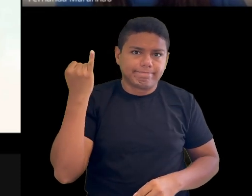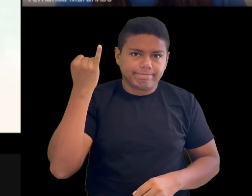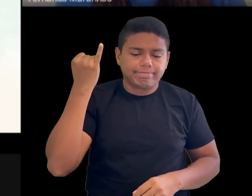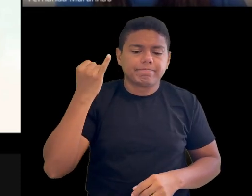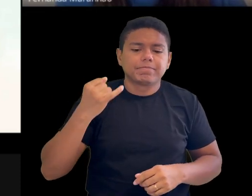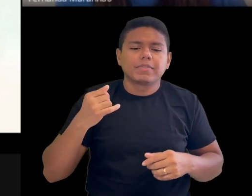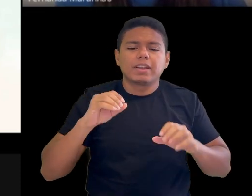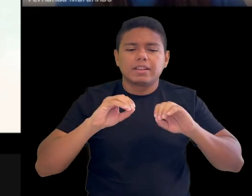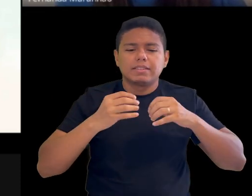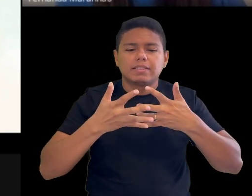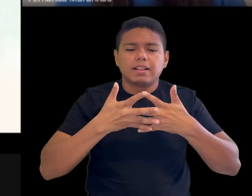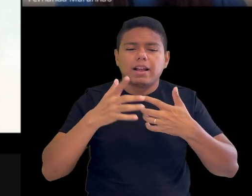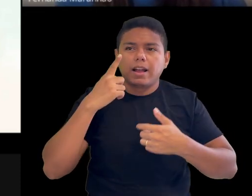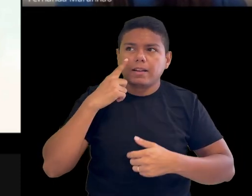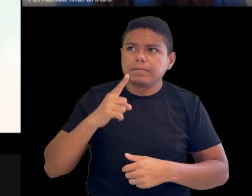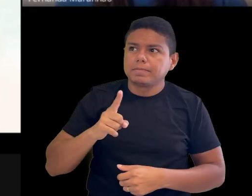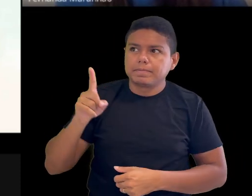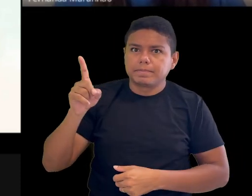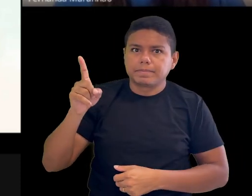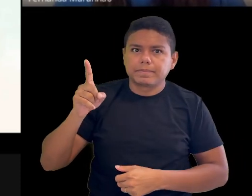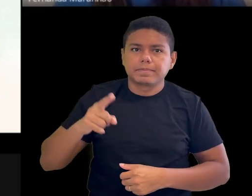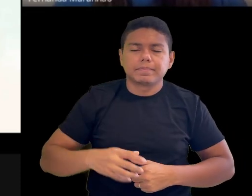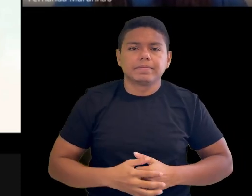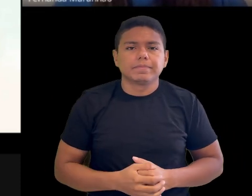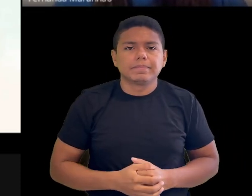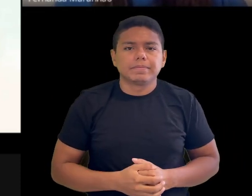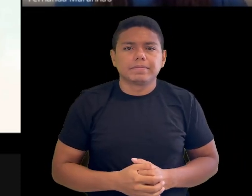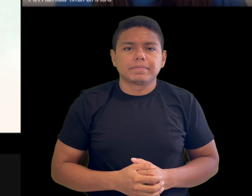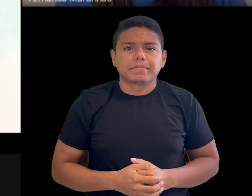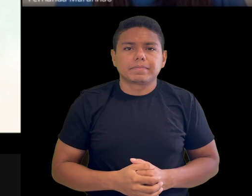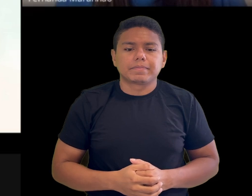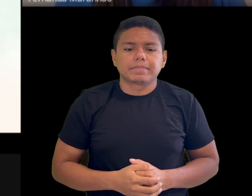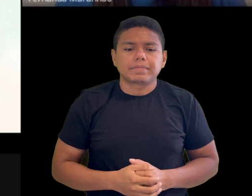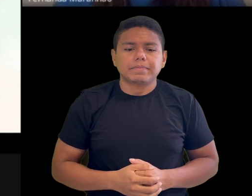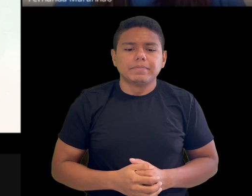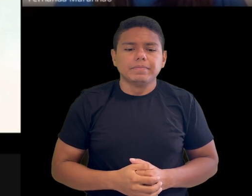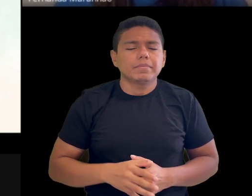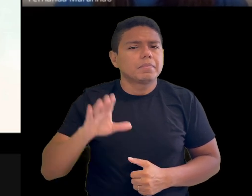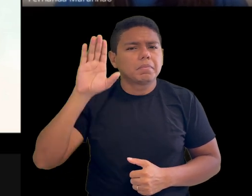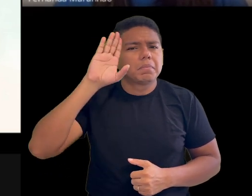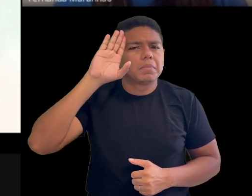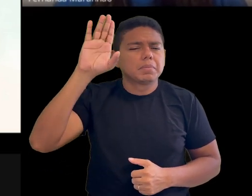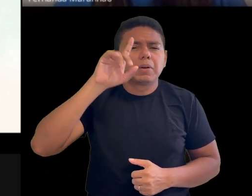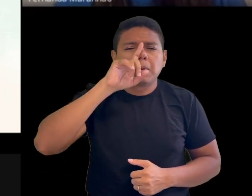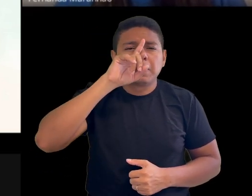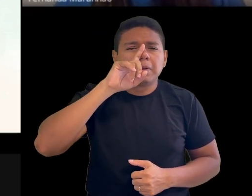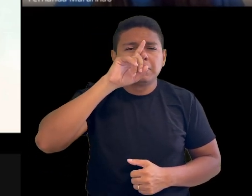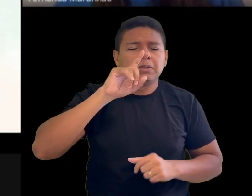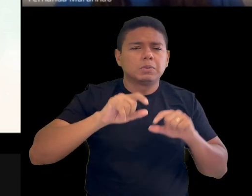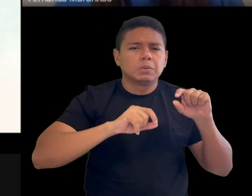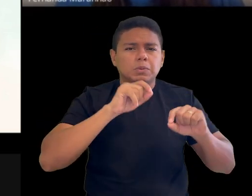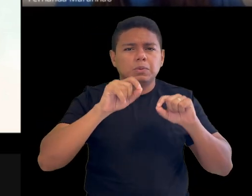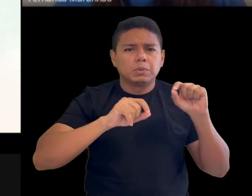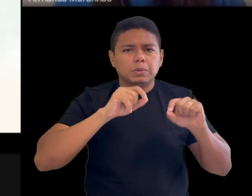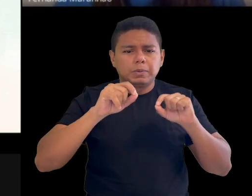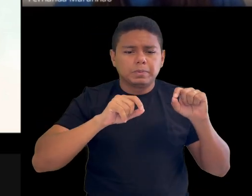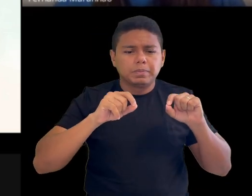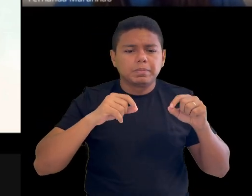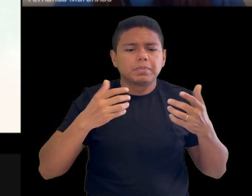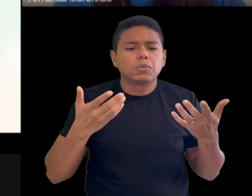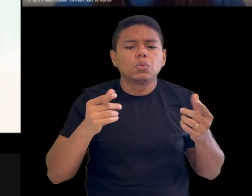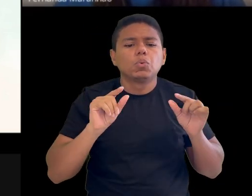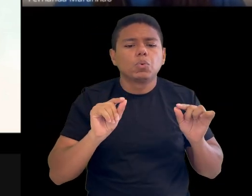sua descrição. Vamos discutir os principais fatores de risco para o DPP, que são o histórico obstétrico